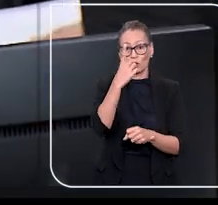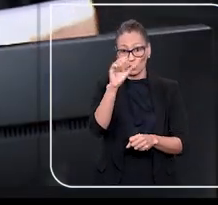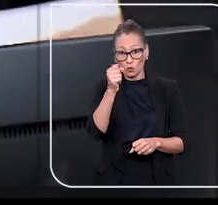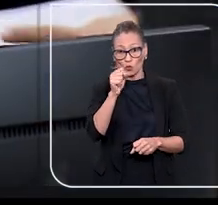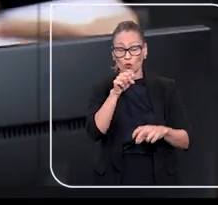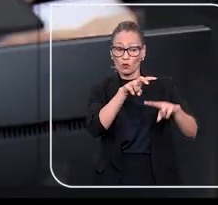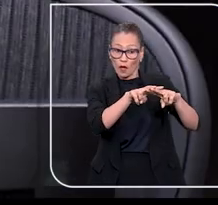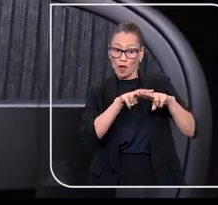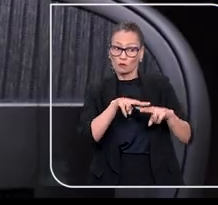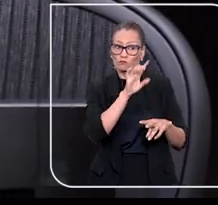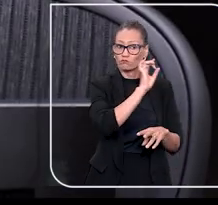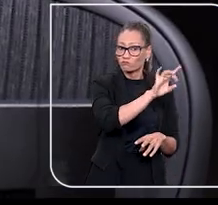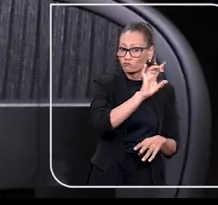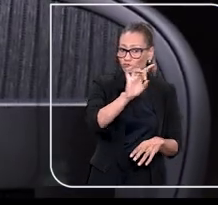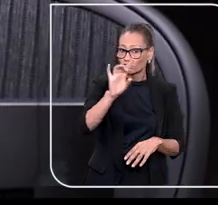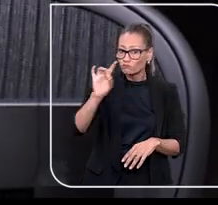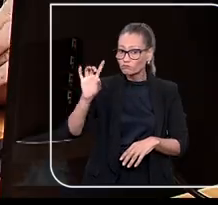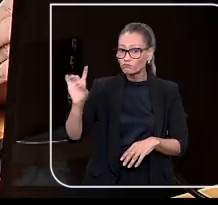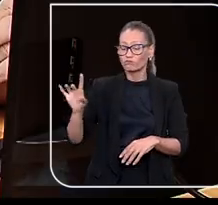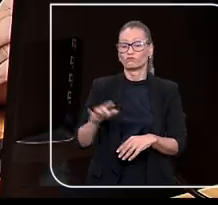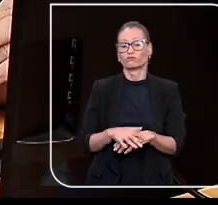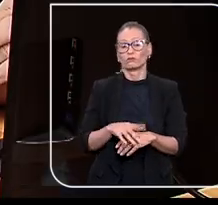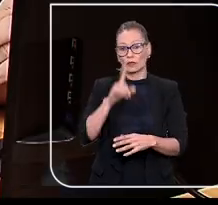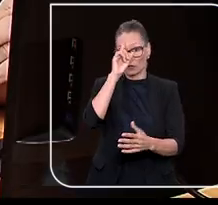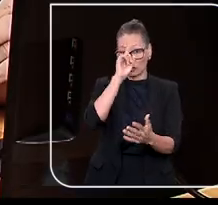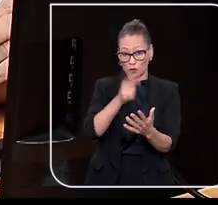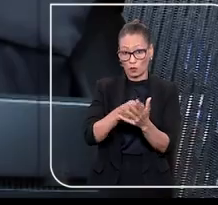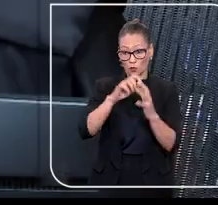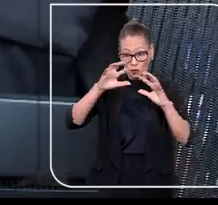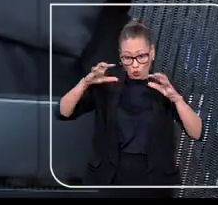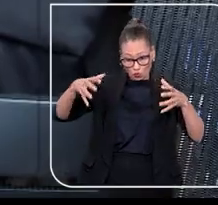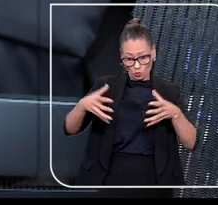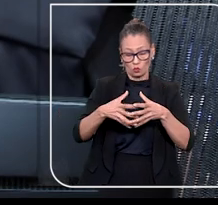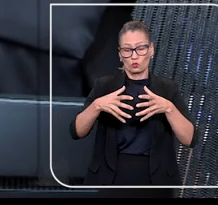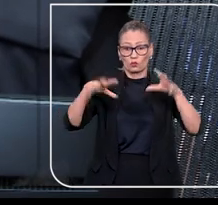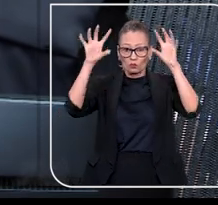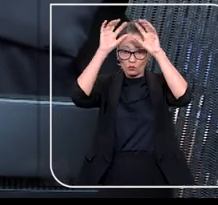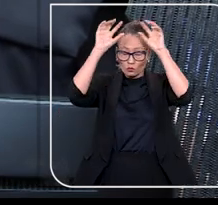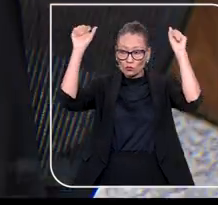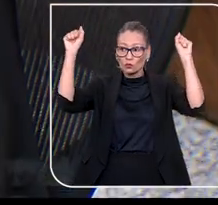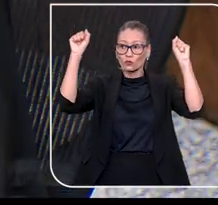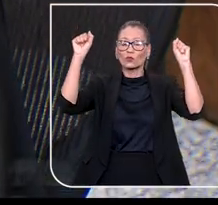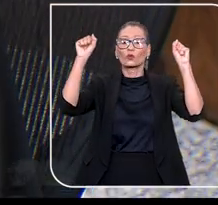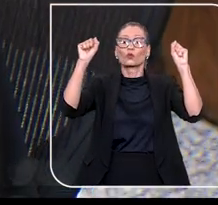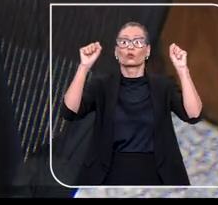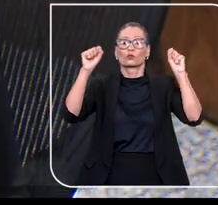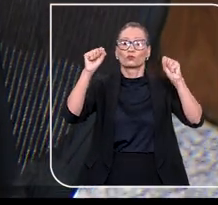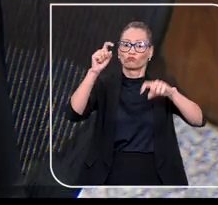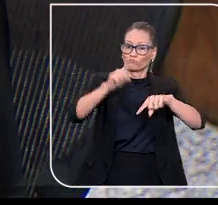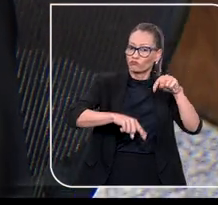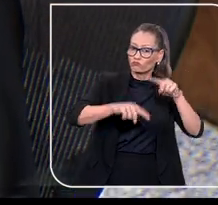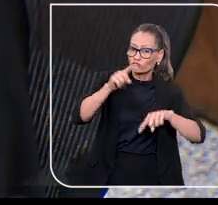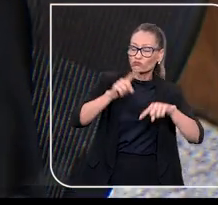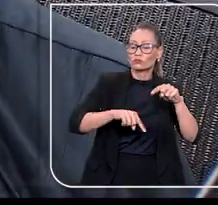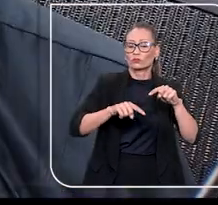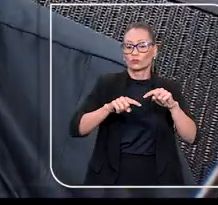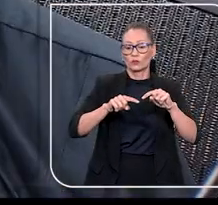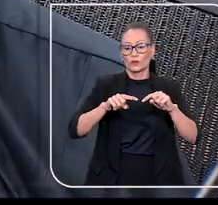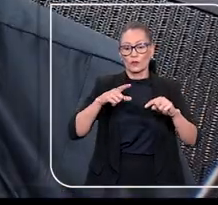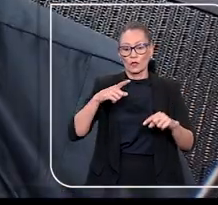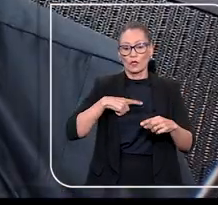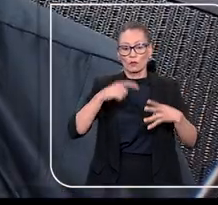cada ministro. O conjunto dessas decisões tomadas pela Corte sobre determinada matéria formam uma